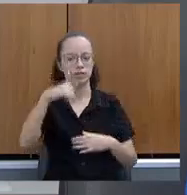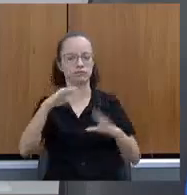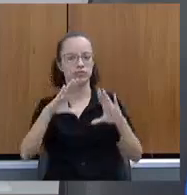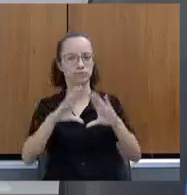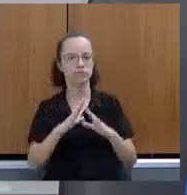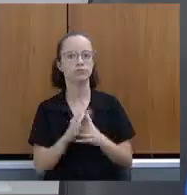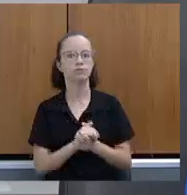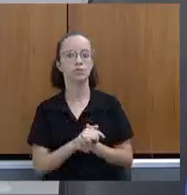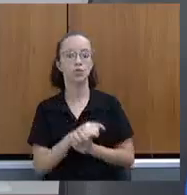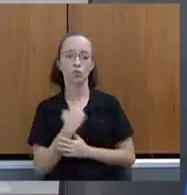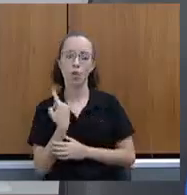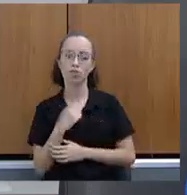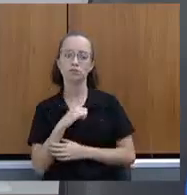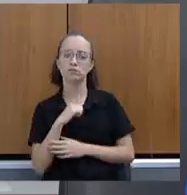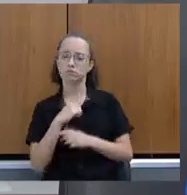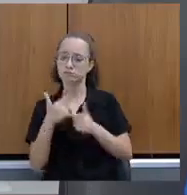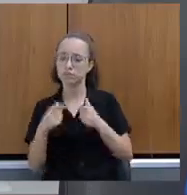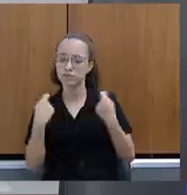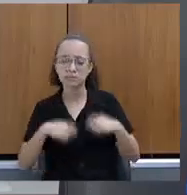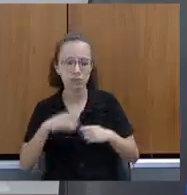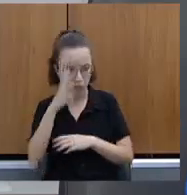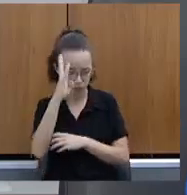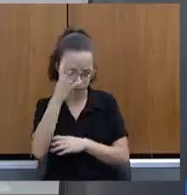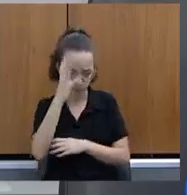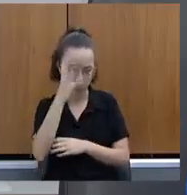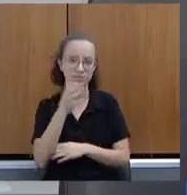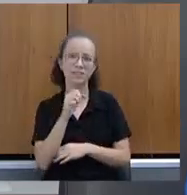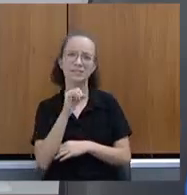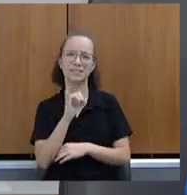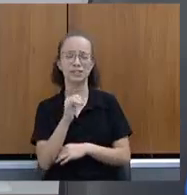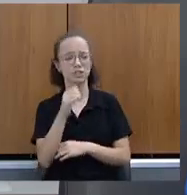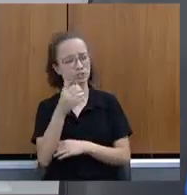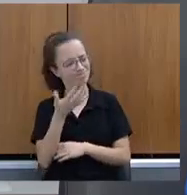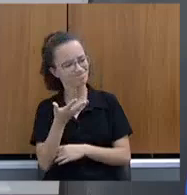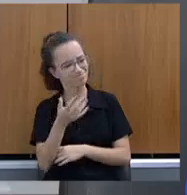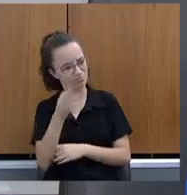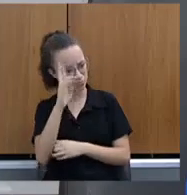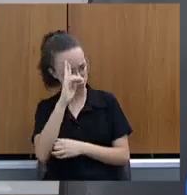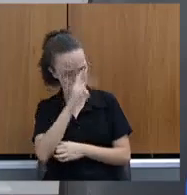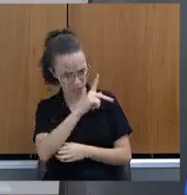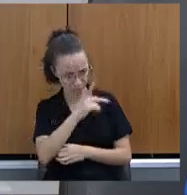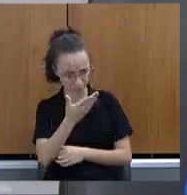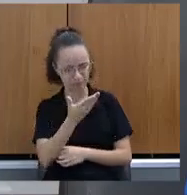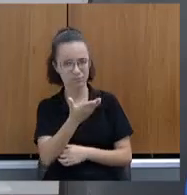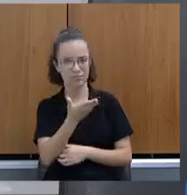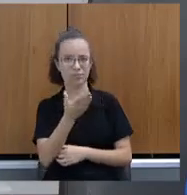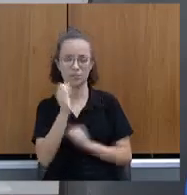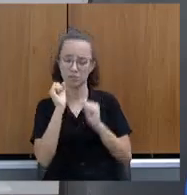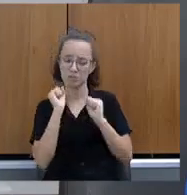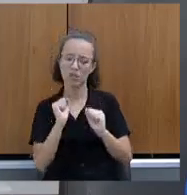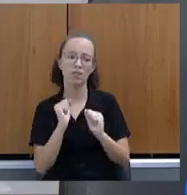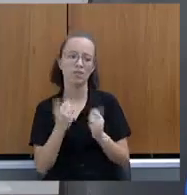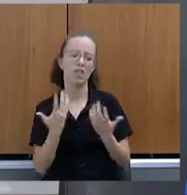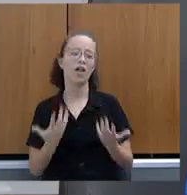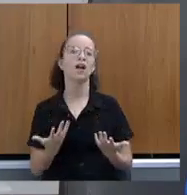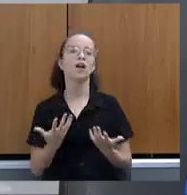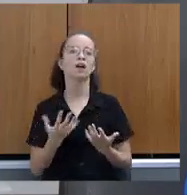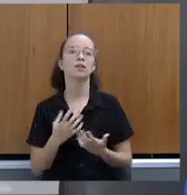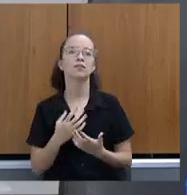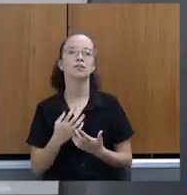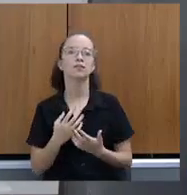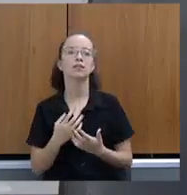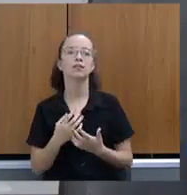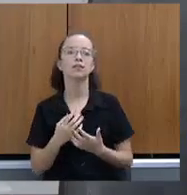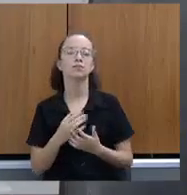Assembleia nós temos problemas que precisam ser resolvidos se o senhor presidente possibilitar acho que a questão da situação